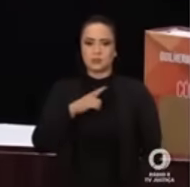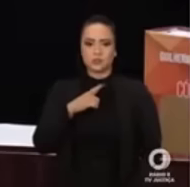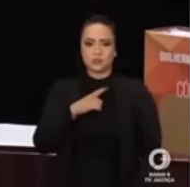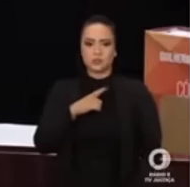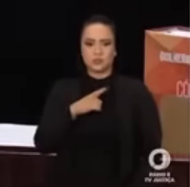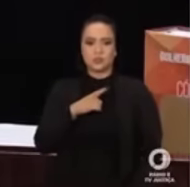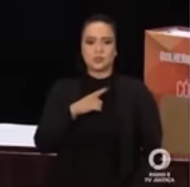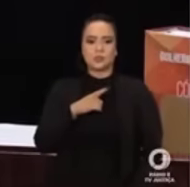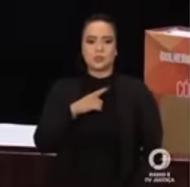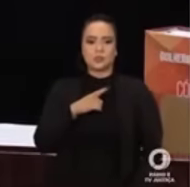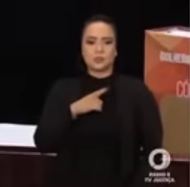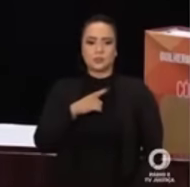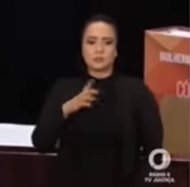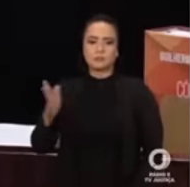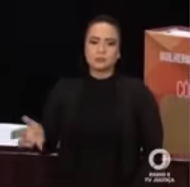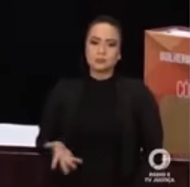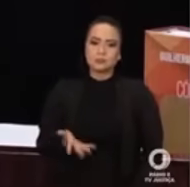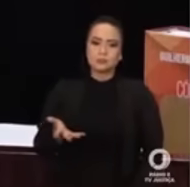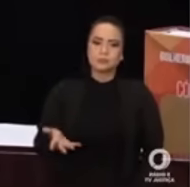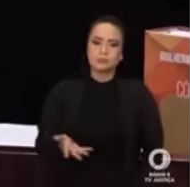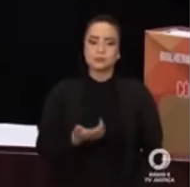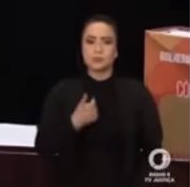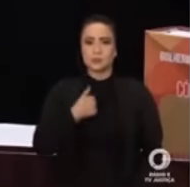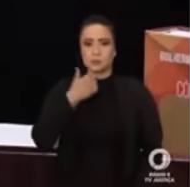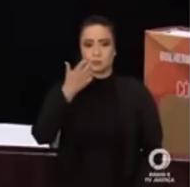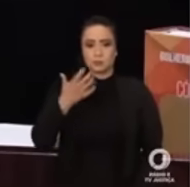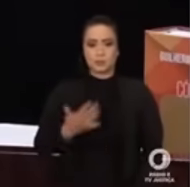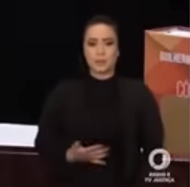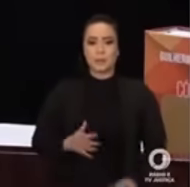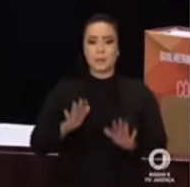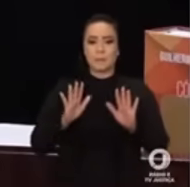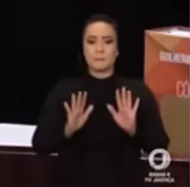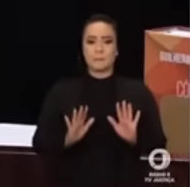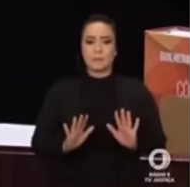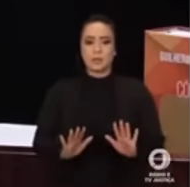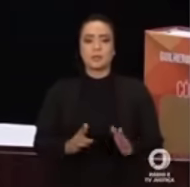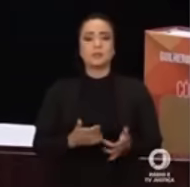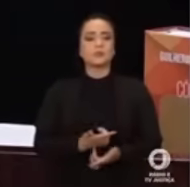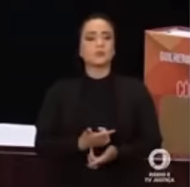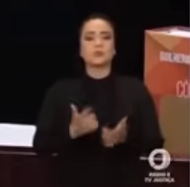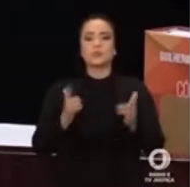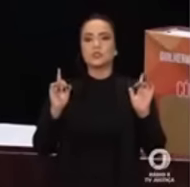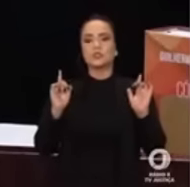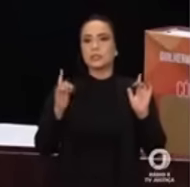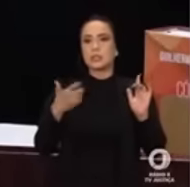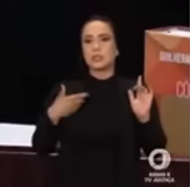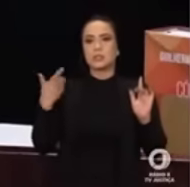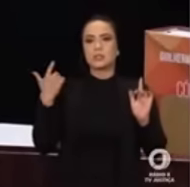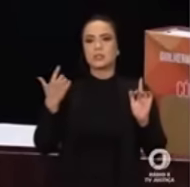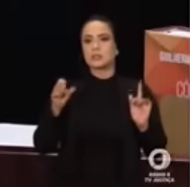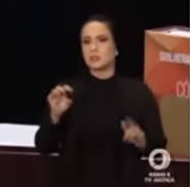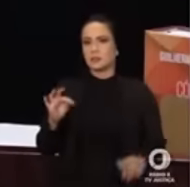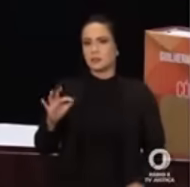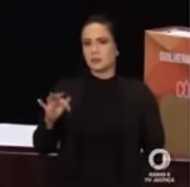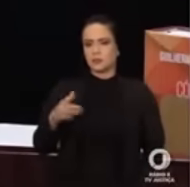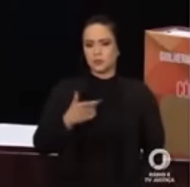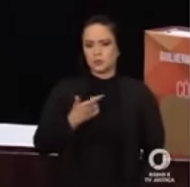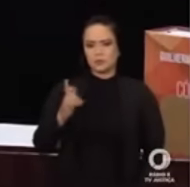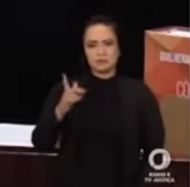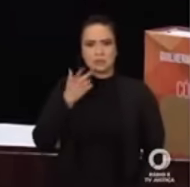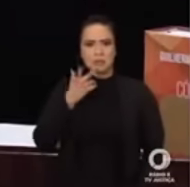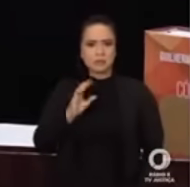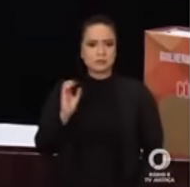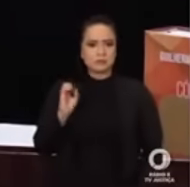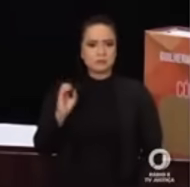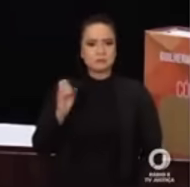portanto, esse encadeamento a que me refiro, mas não tinha antes, o Supremo não dispunha, ninguém dispunha,